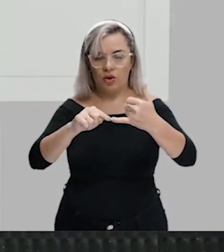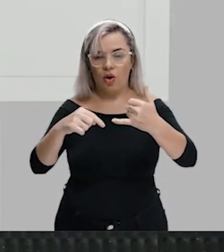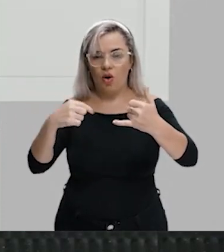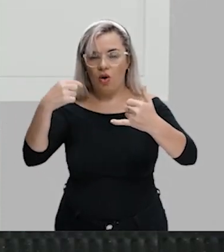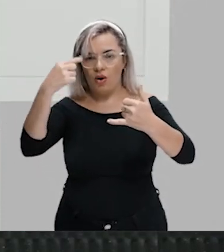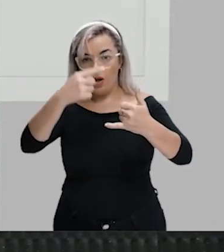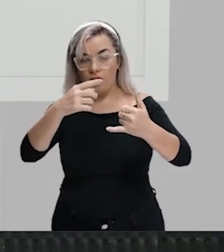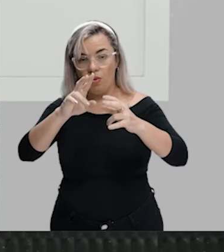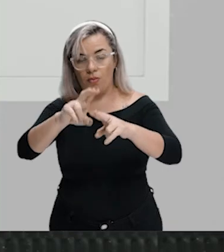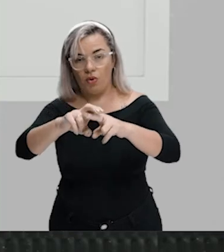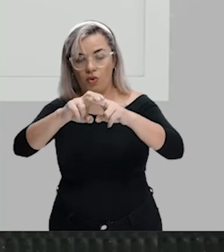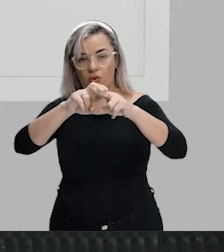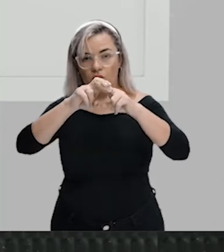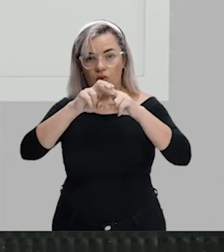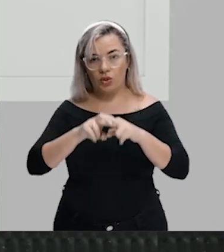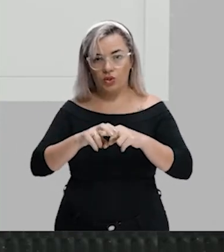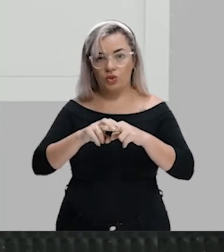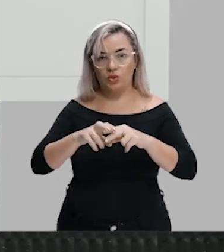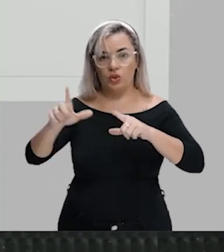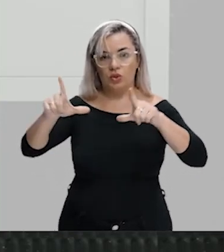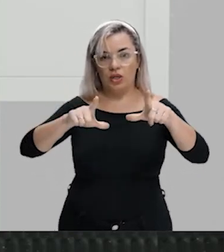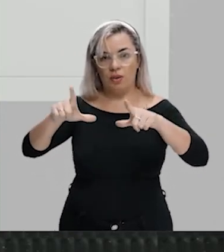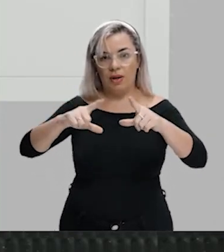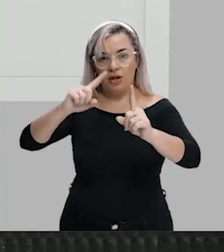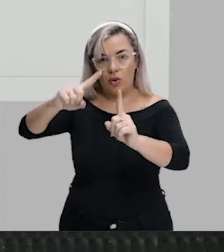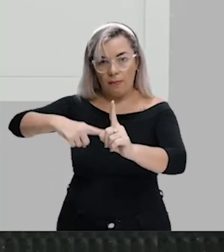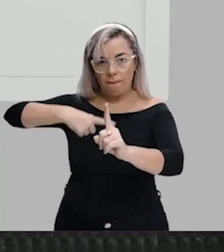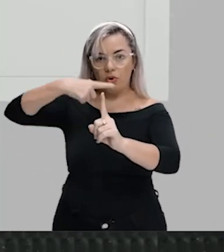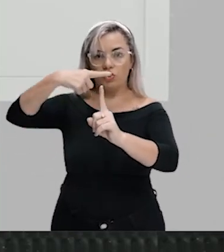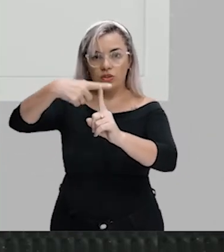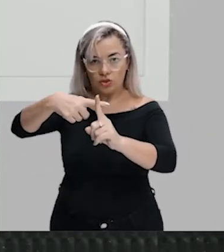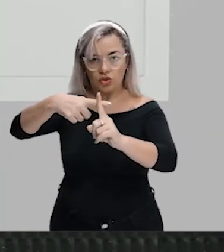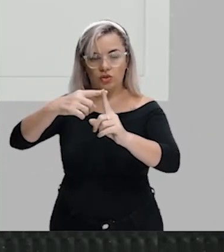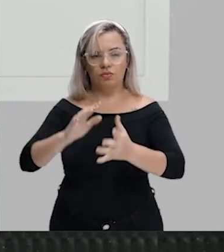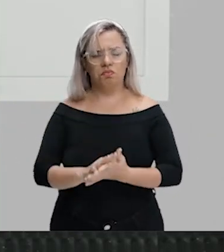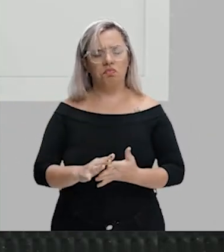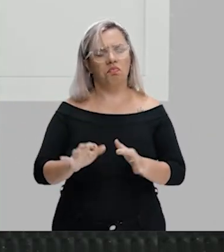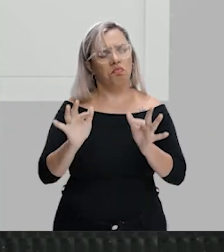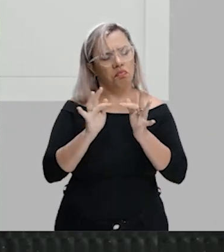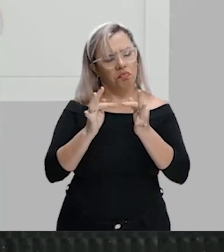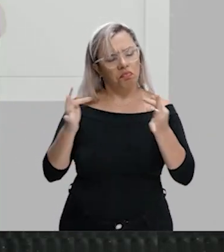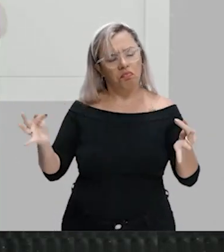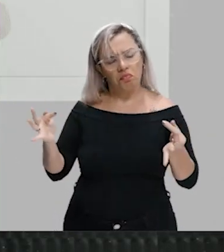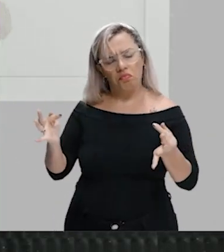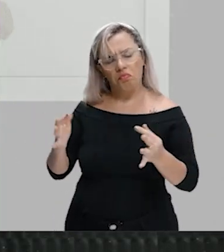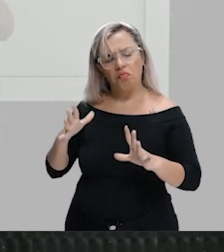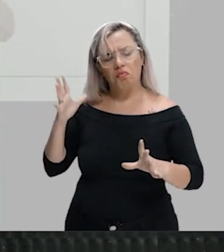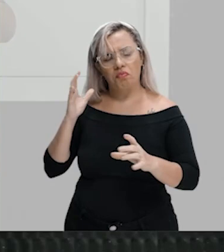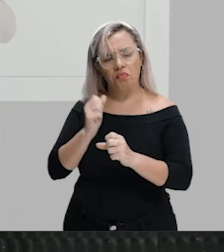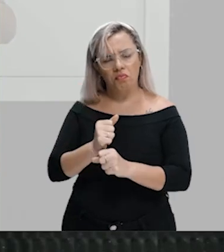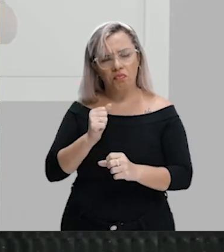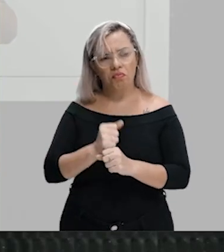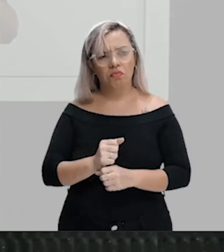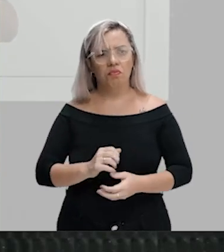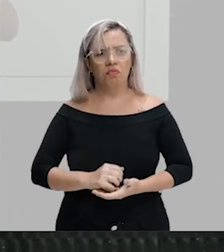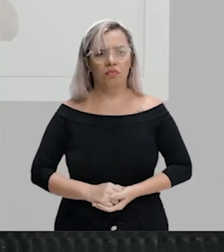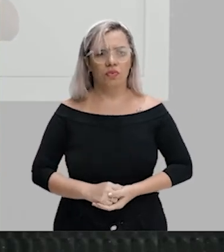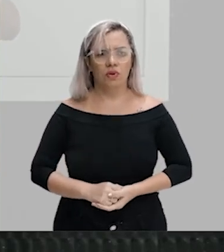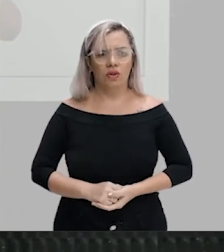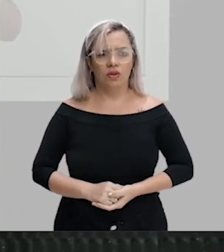trabalho é positivo. Então, como é que eu vou calcular o trabalho? Muito simples. O trabalho, ele